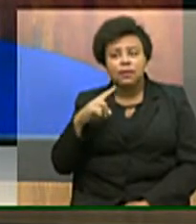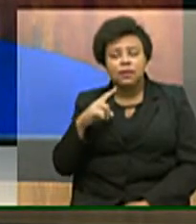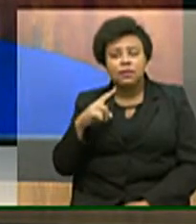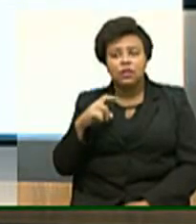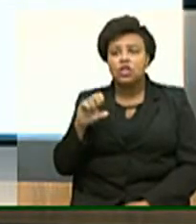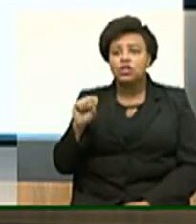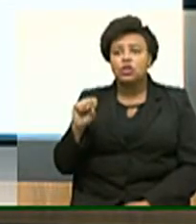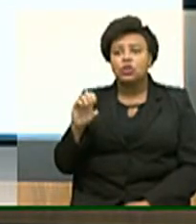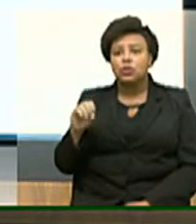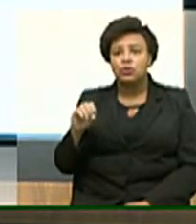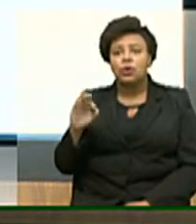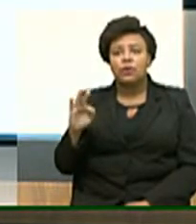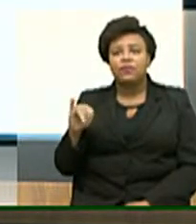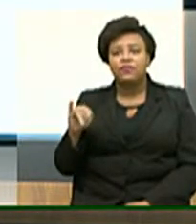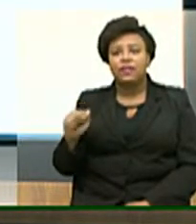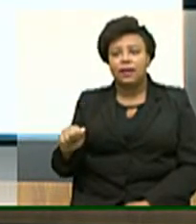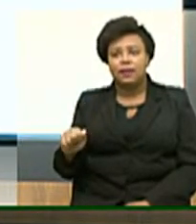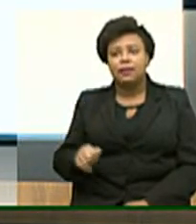Deputado Sofia Cavedon.